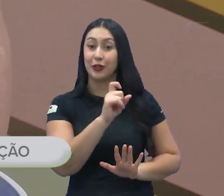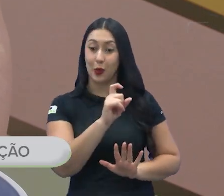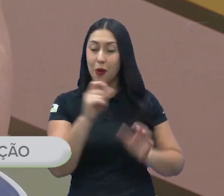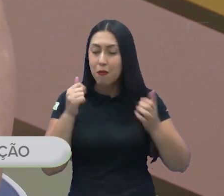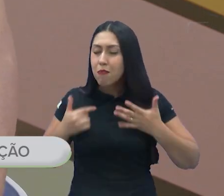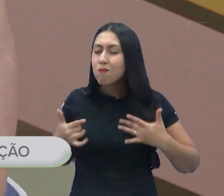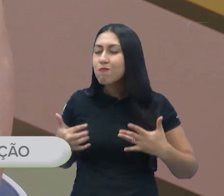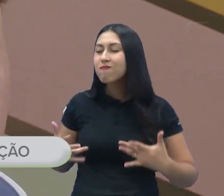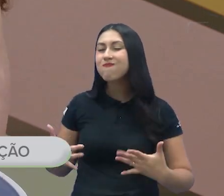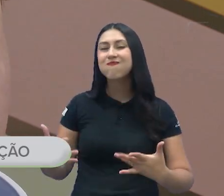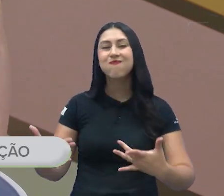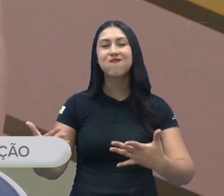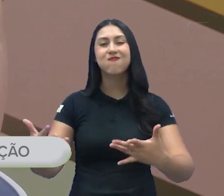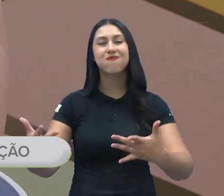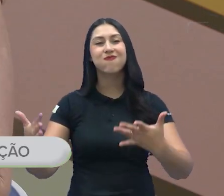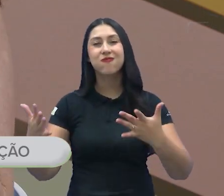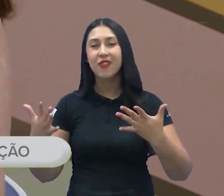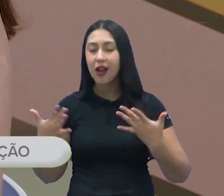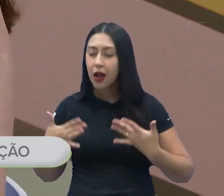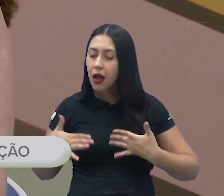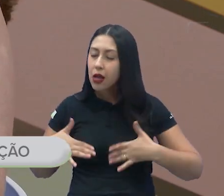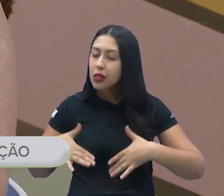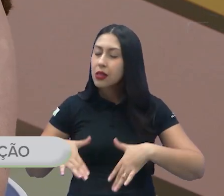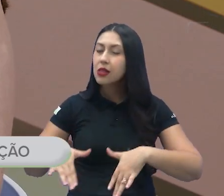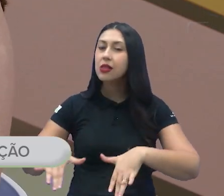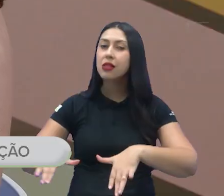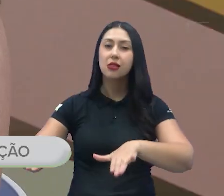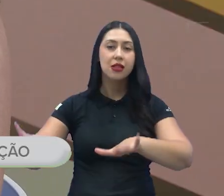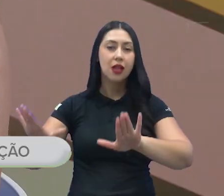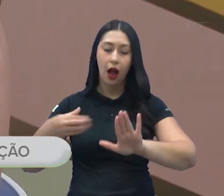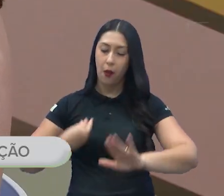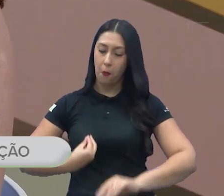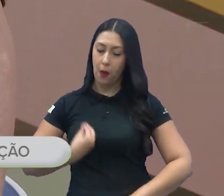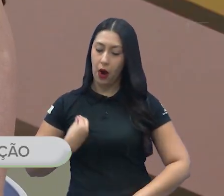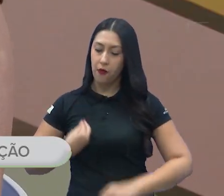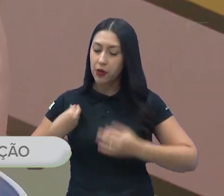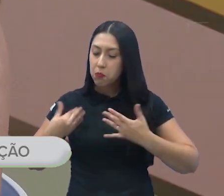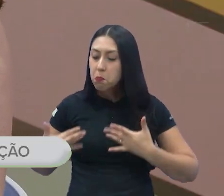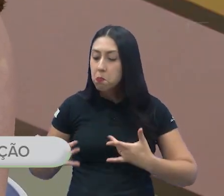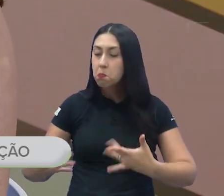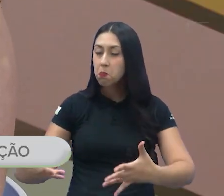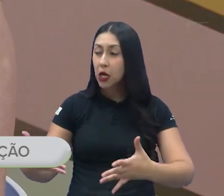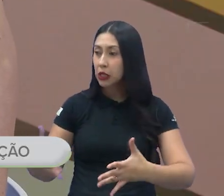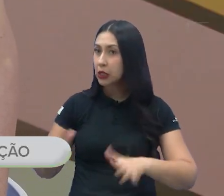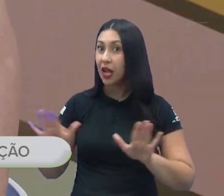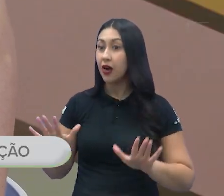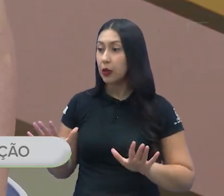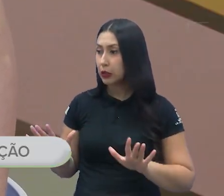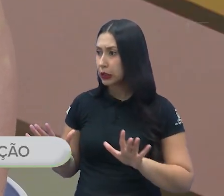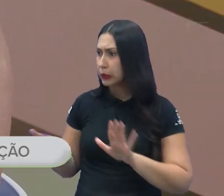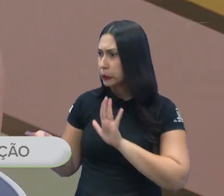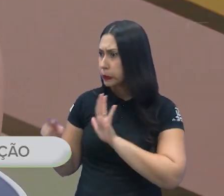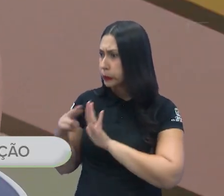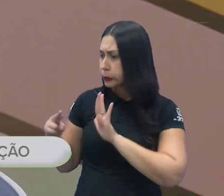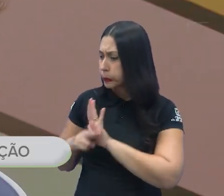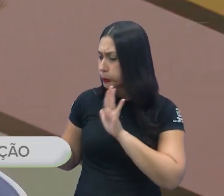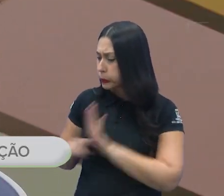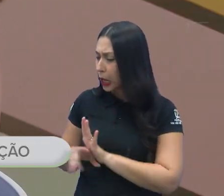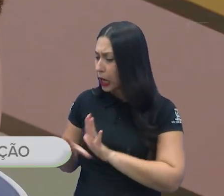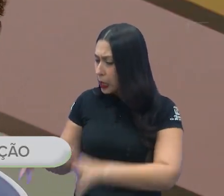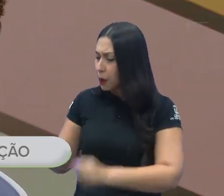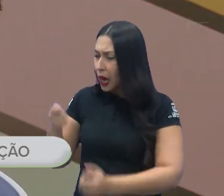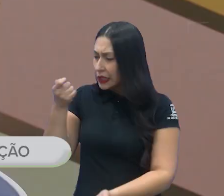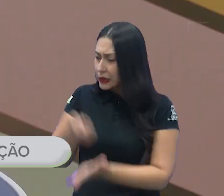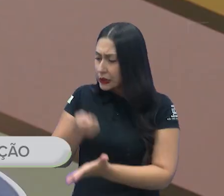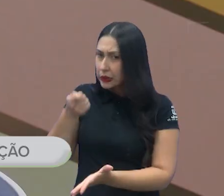um pouco pela onda, pela vida e não se apegar tanto àquelas regras, normas tão